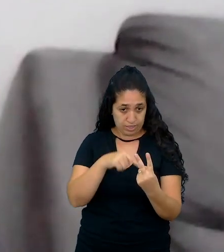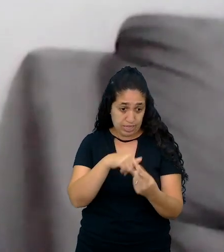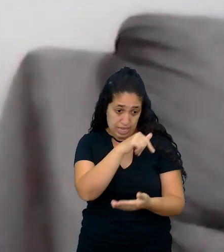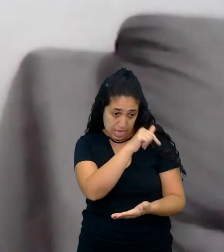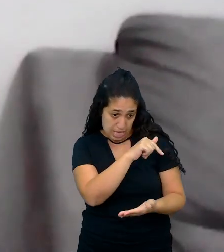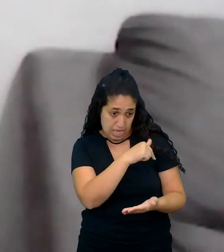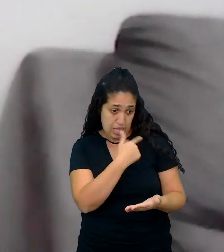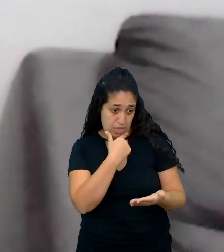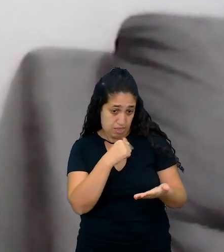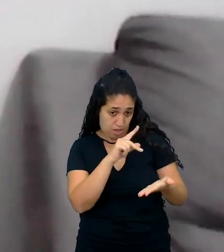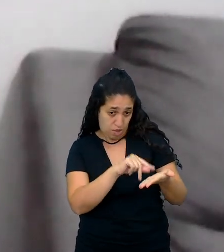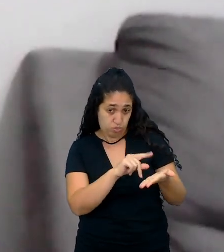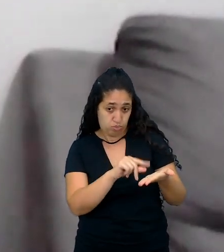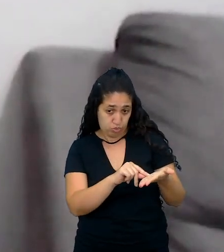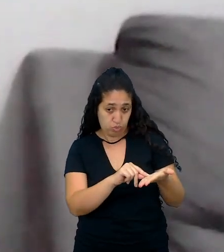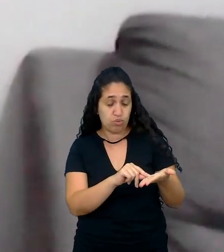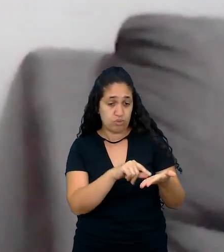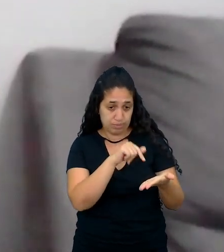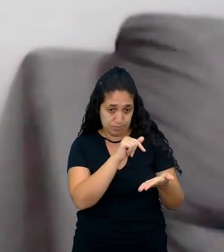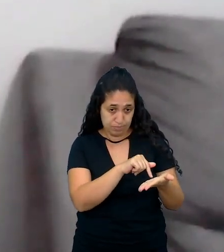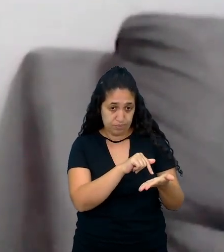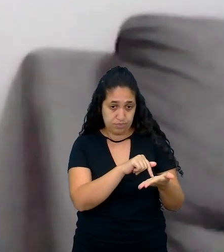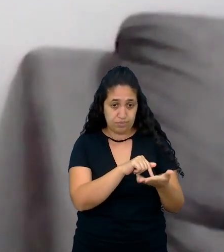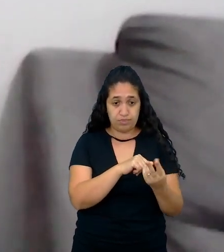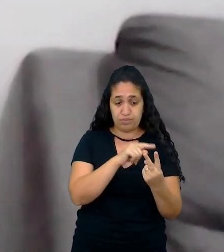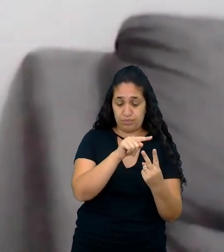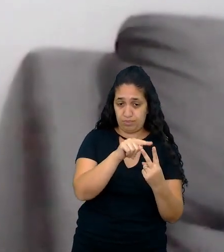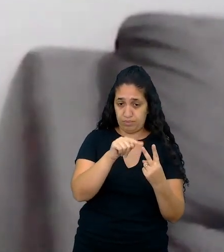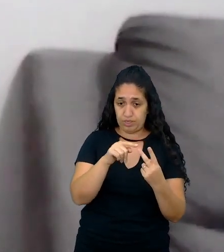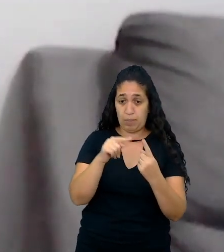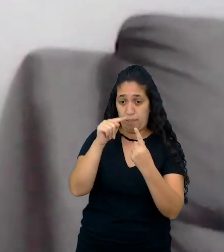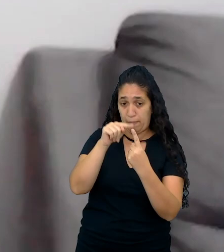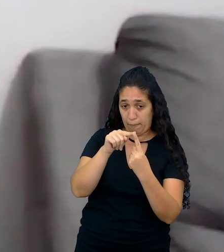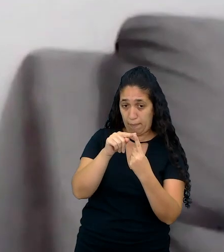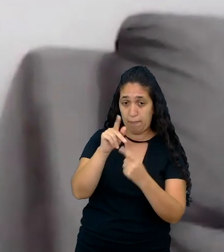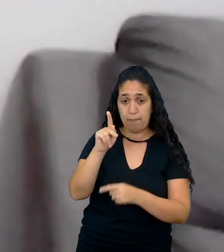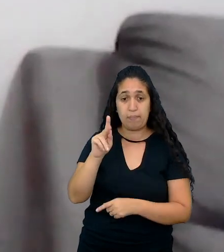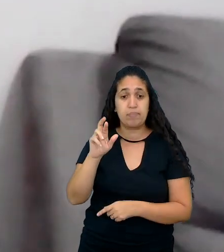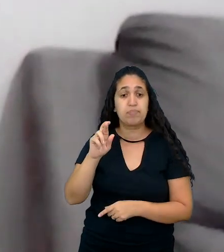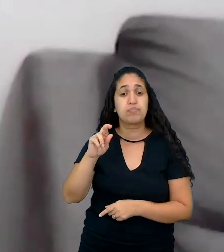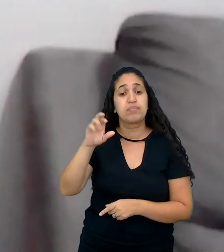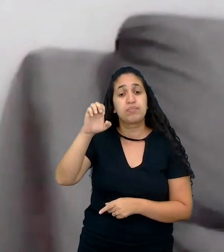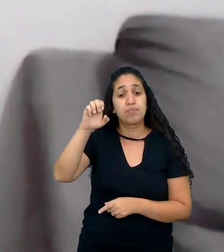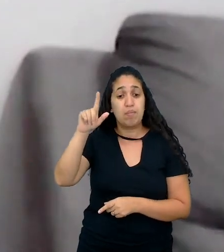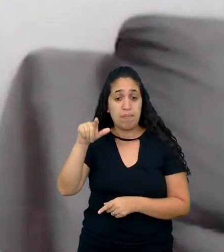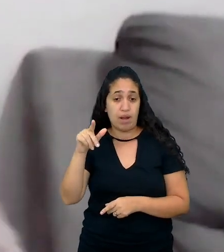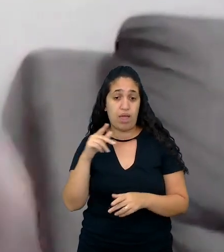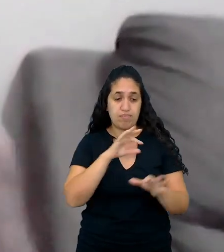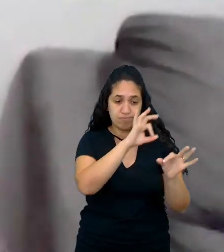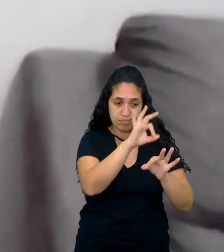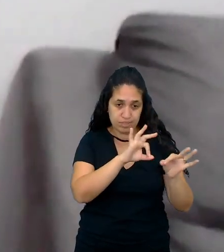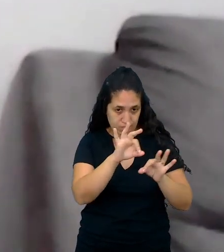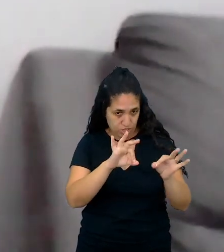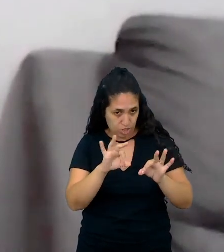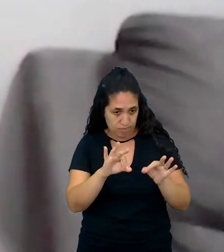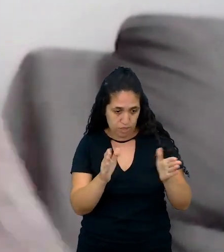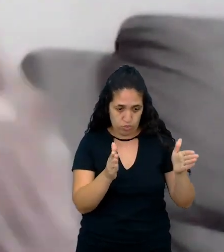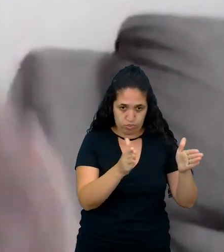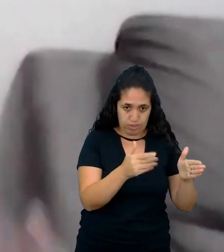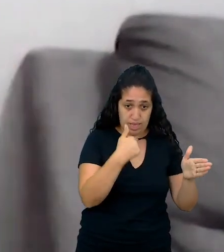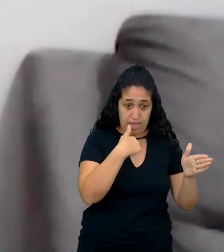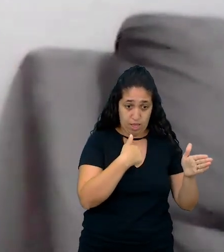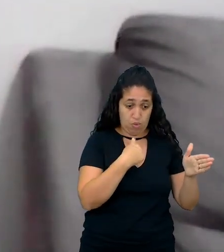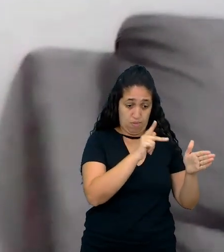Tem autores que definem de uma forma. Tem o pré-planejamento. Então, eu, professor, preciso de um tempo